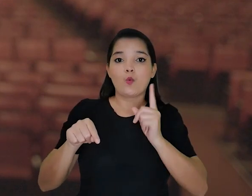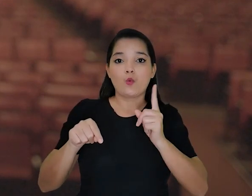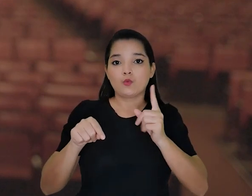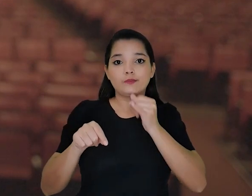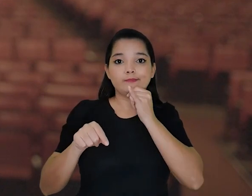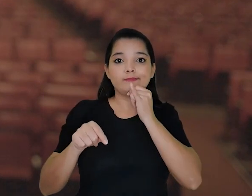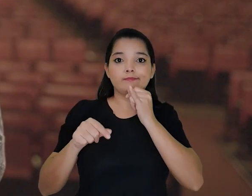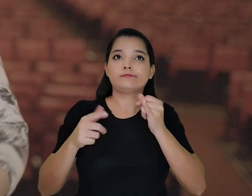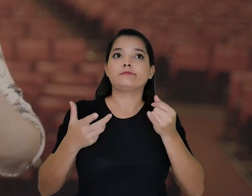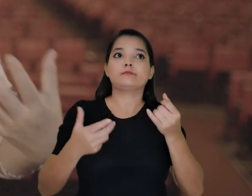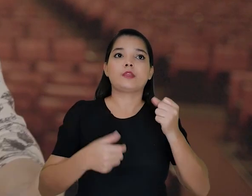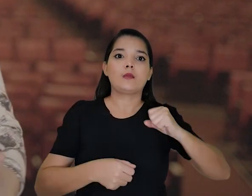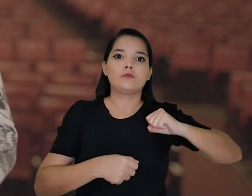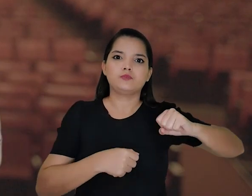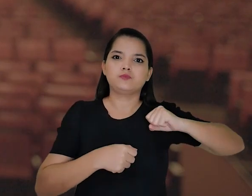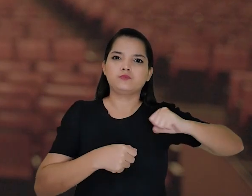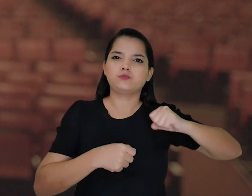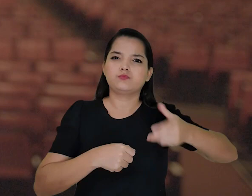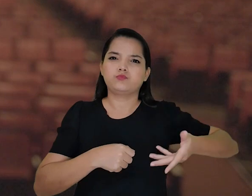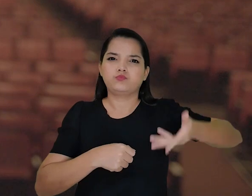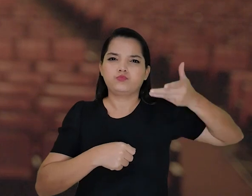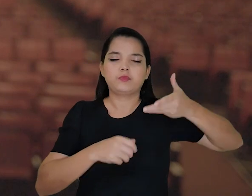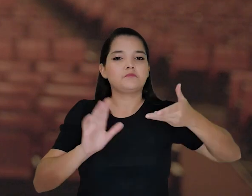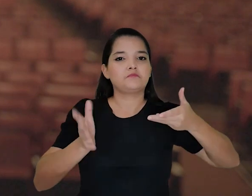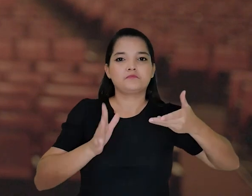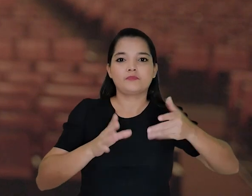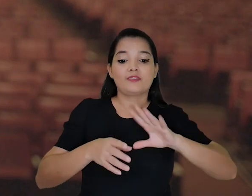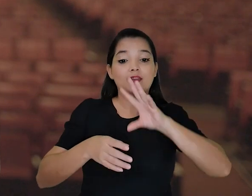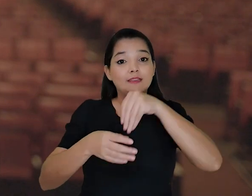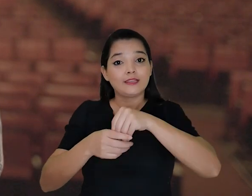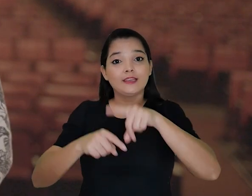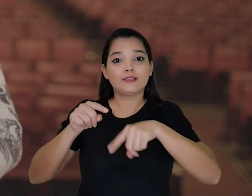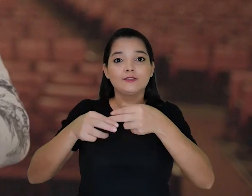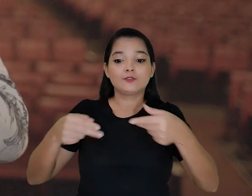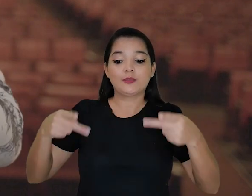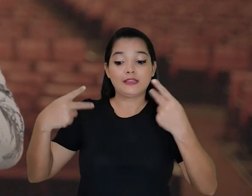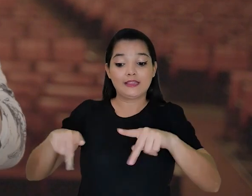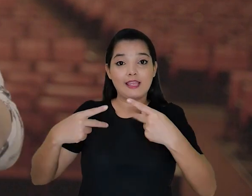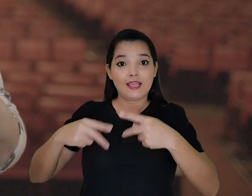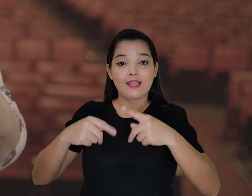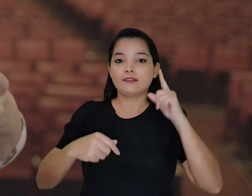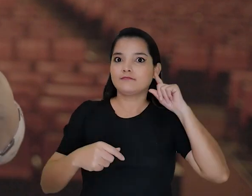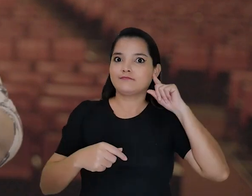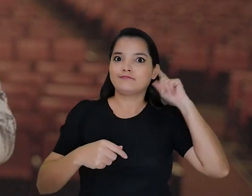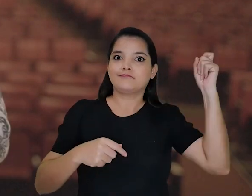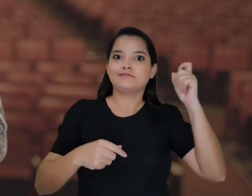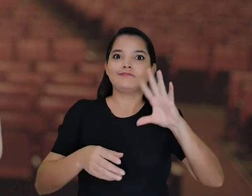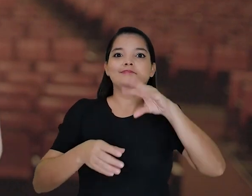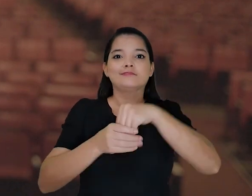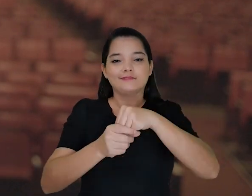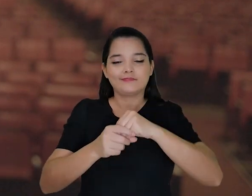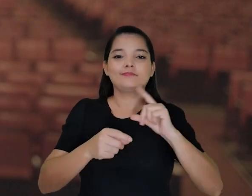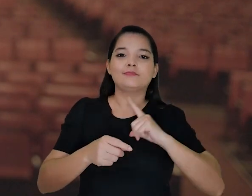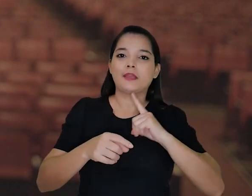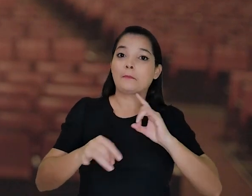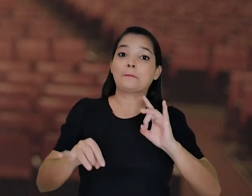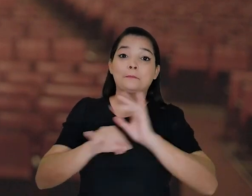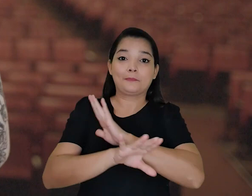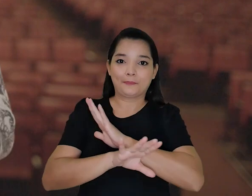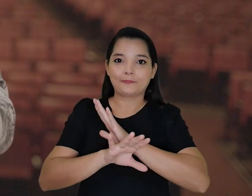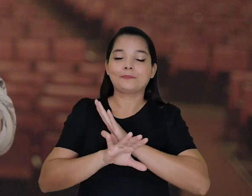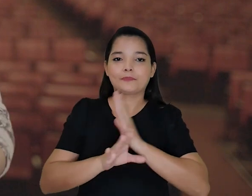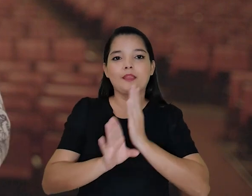são instrumentos acústicos que vão contar então com a sua própria caixa acústica do instrumento para produção de